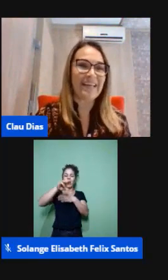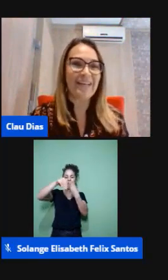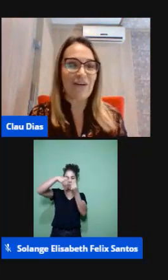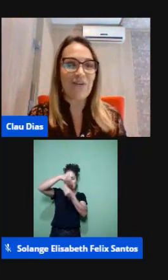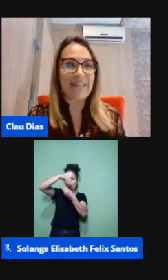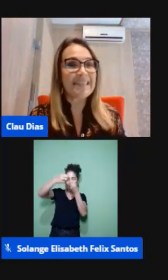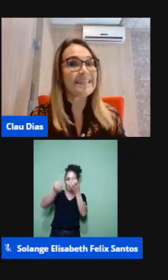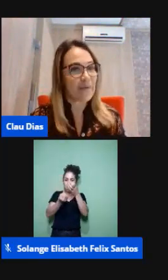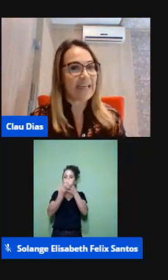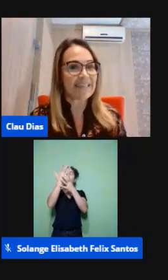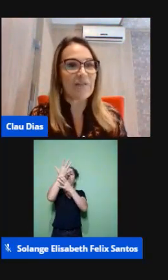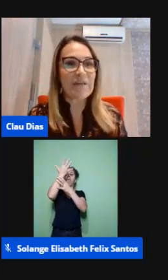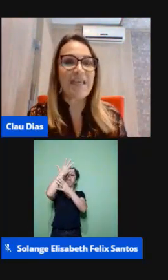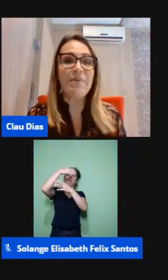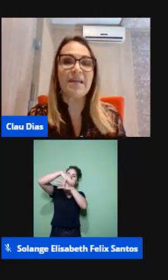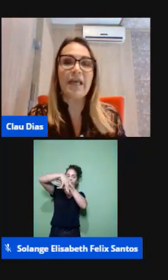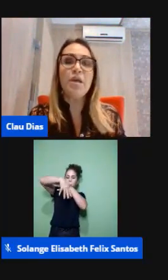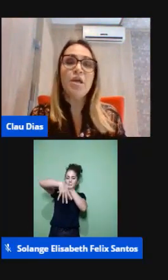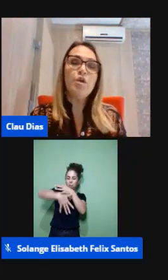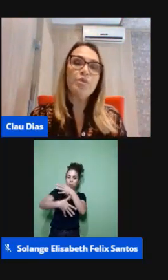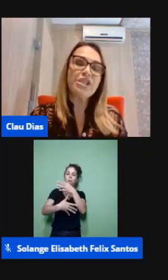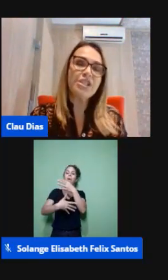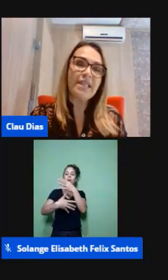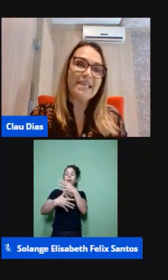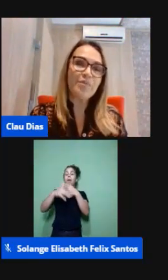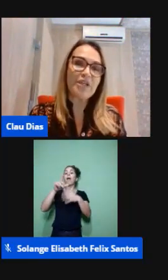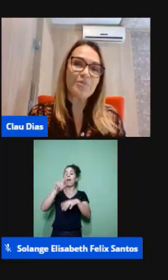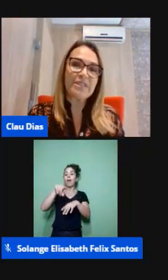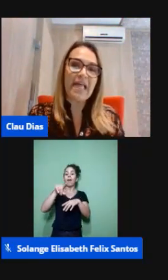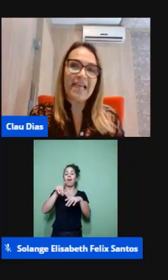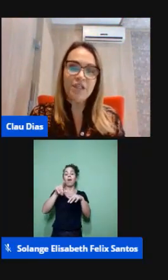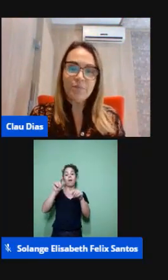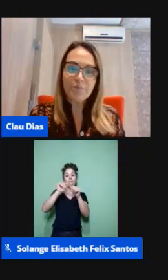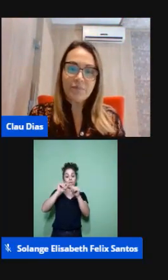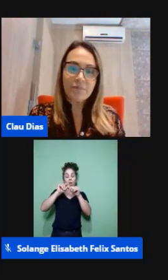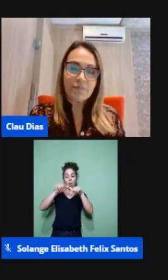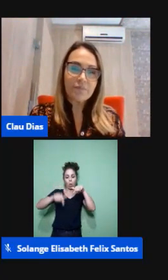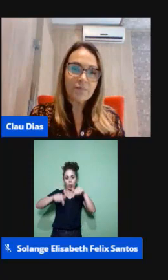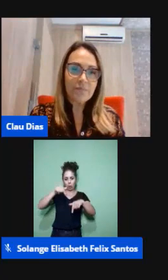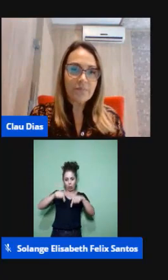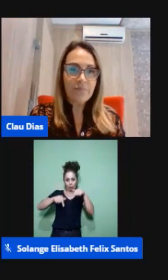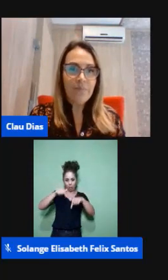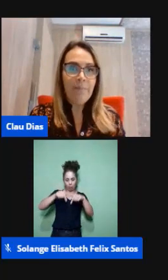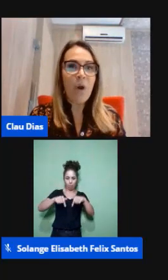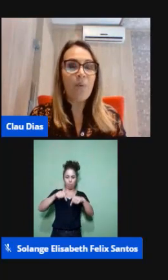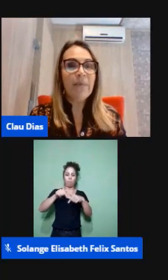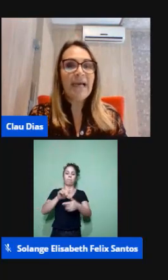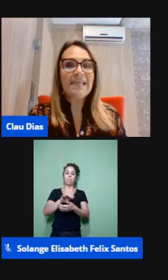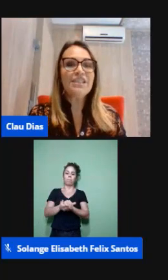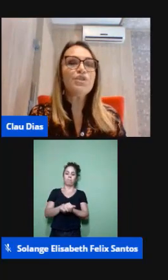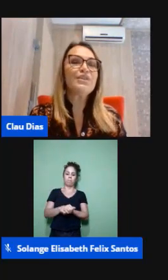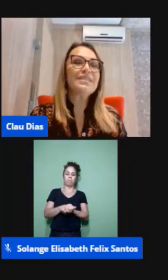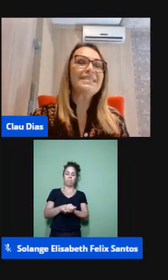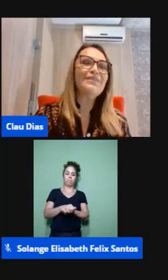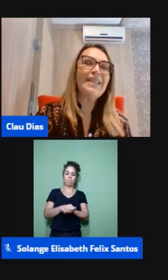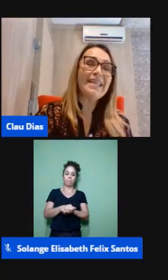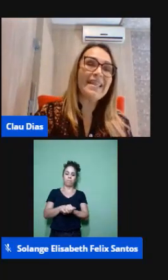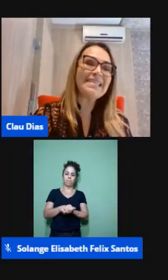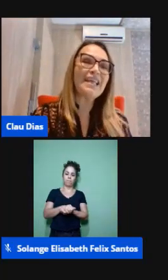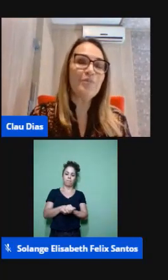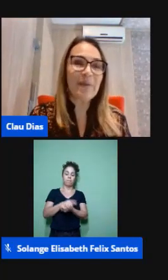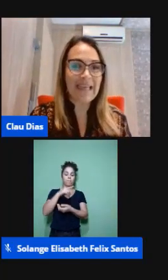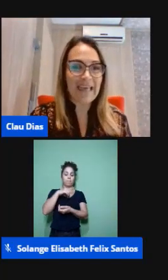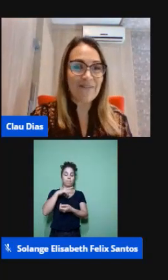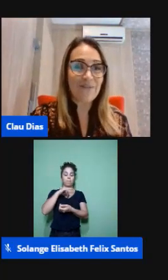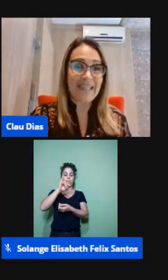saber por que aquilo acontece, que é uma reação química, né? Por gentileza, o próximo slide. Bom, A gente trouxe, então,